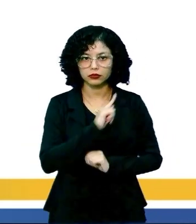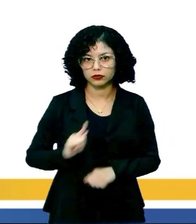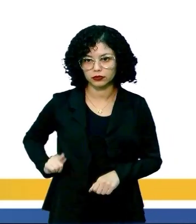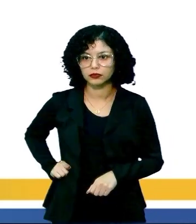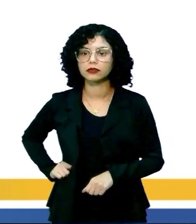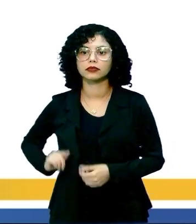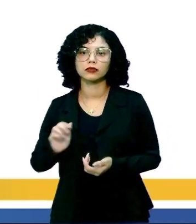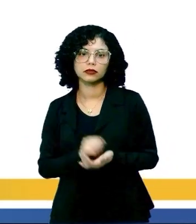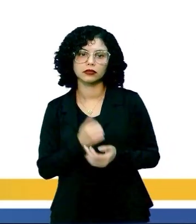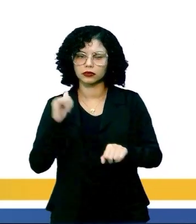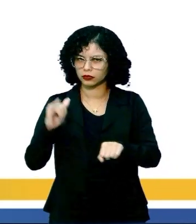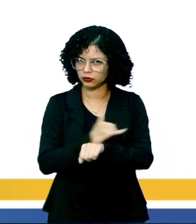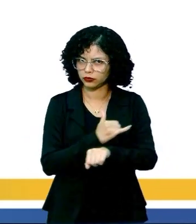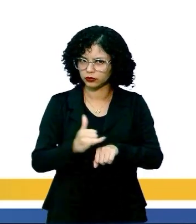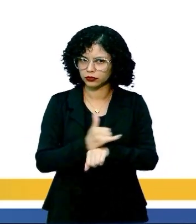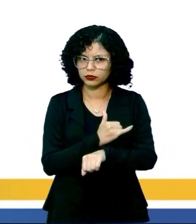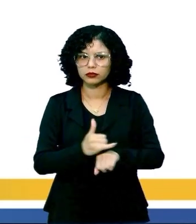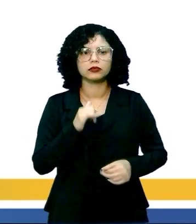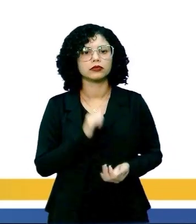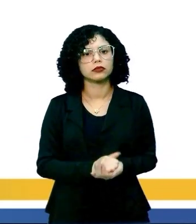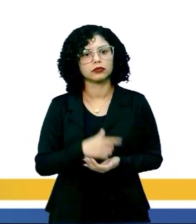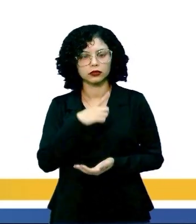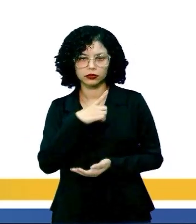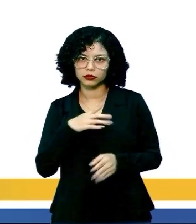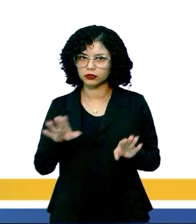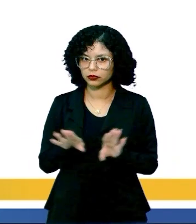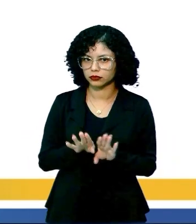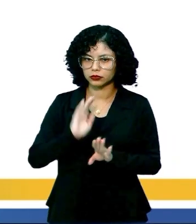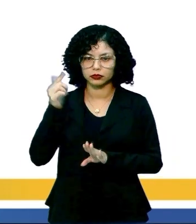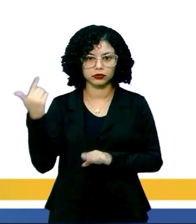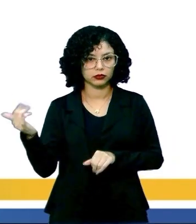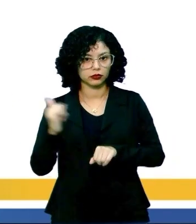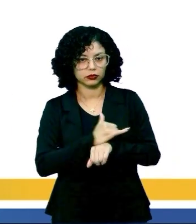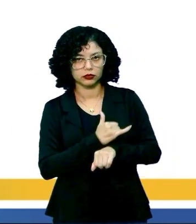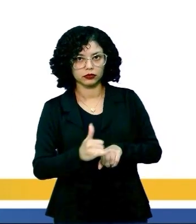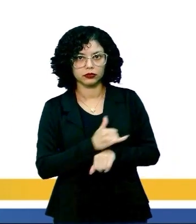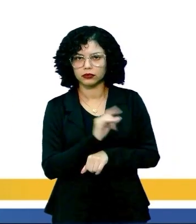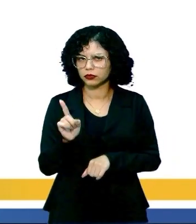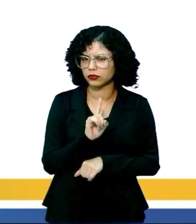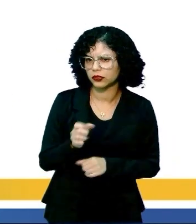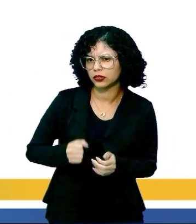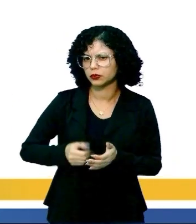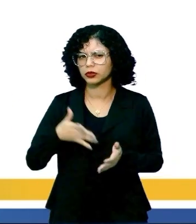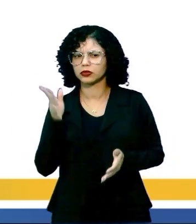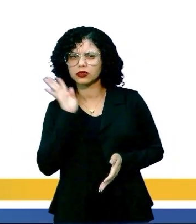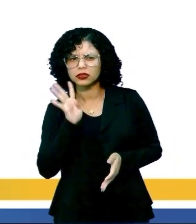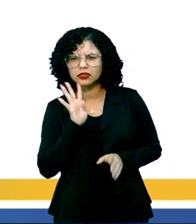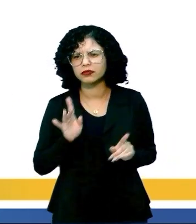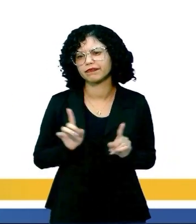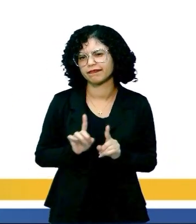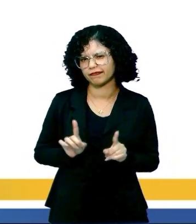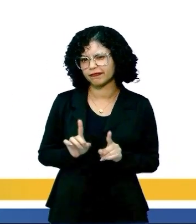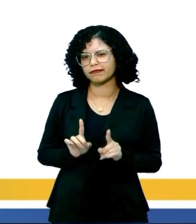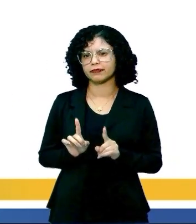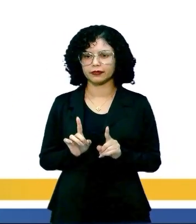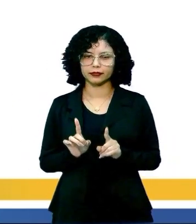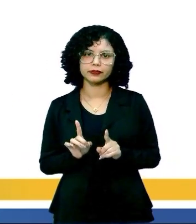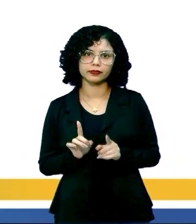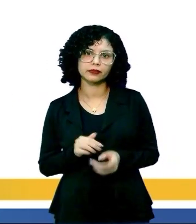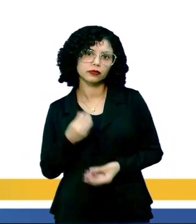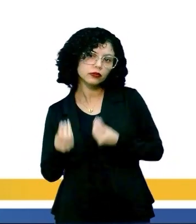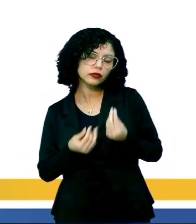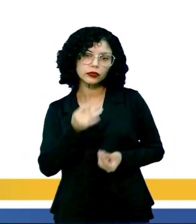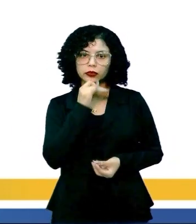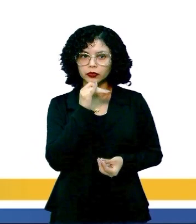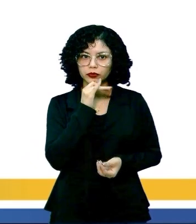né, que é uma estratégia, e nós vamos ter também outras estratégias não muito legaisinhas, não muito lícitas, como,